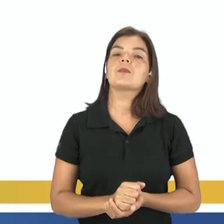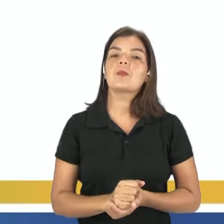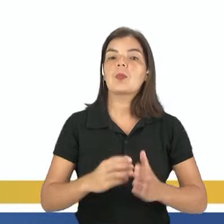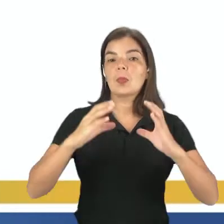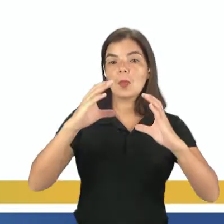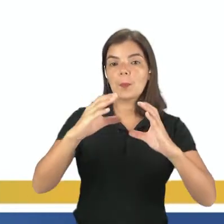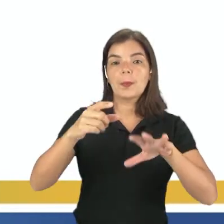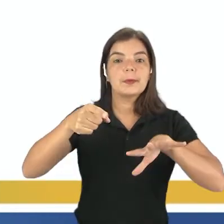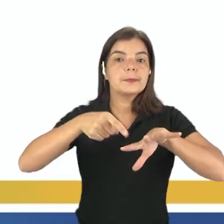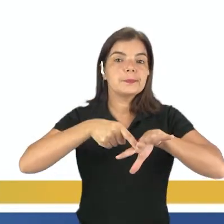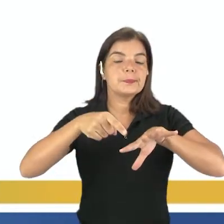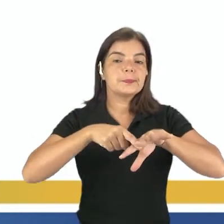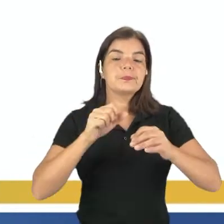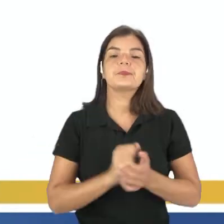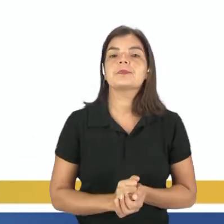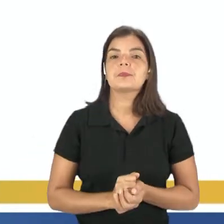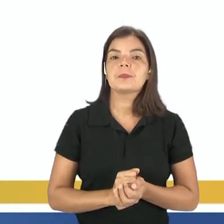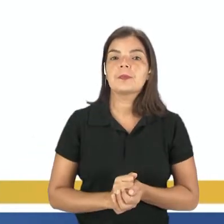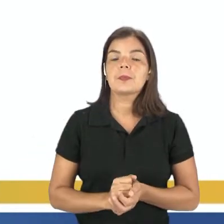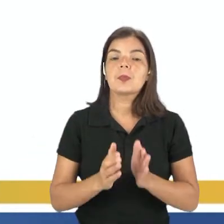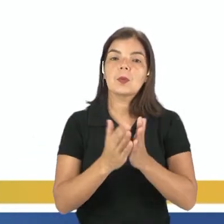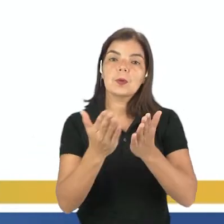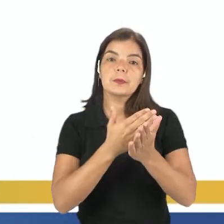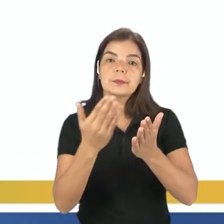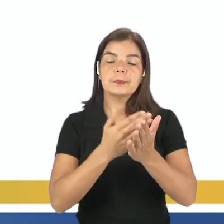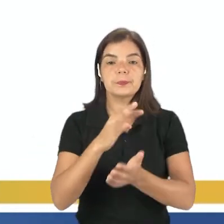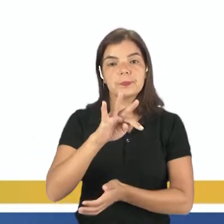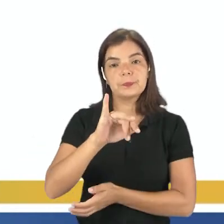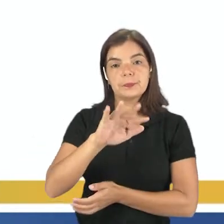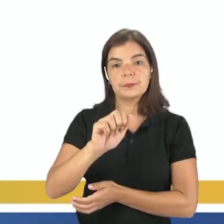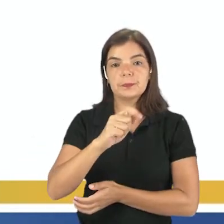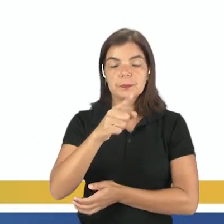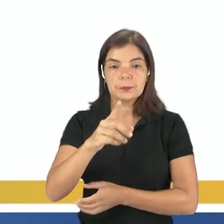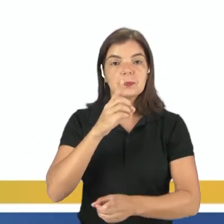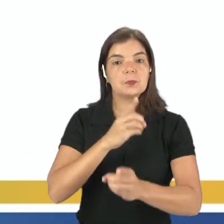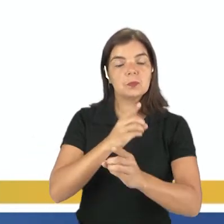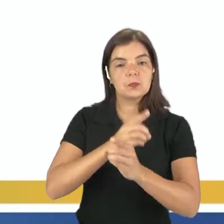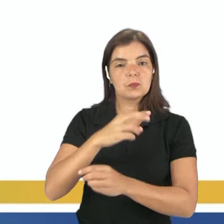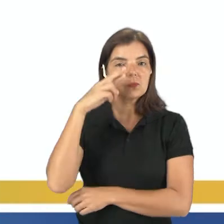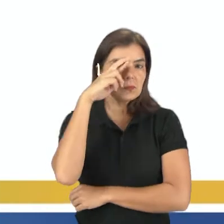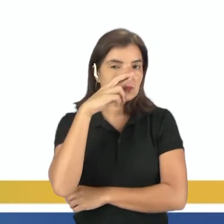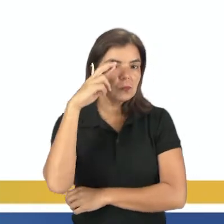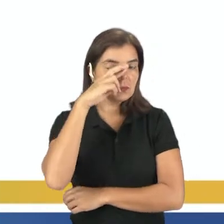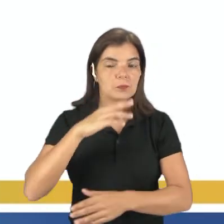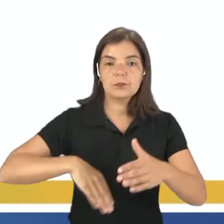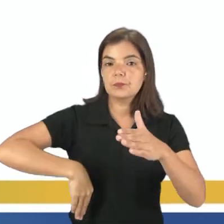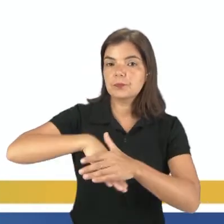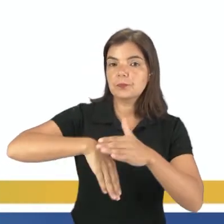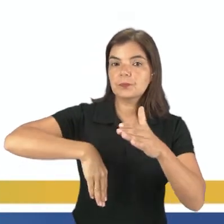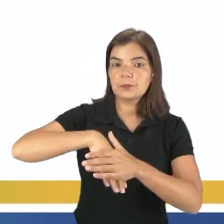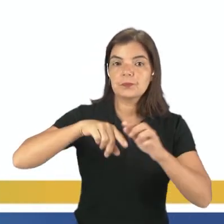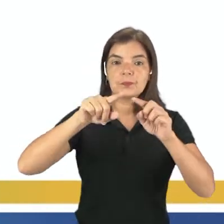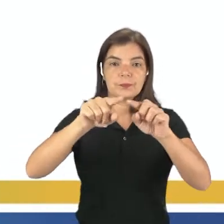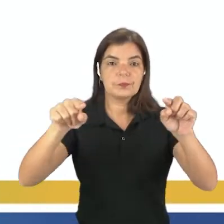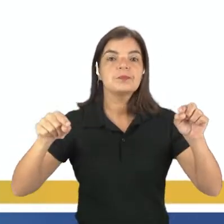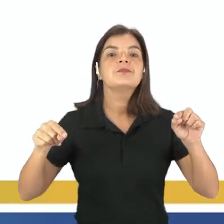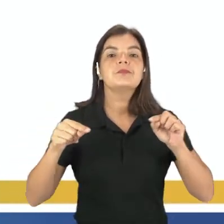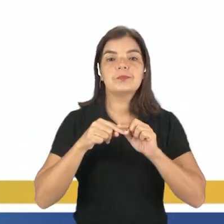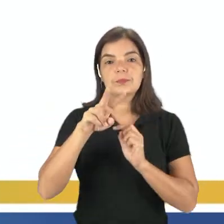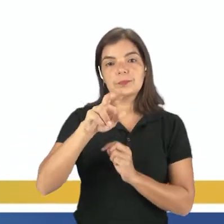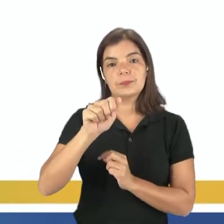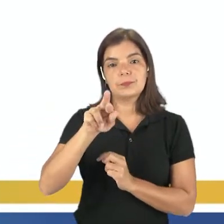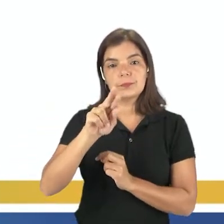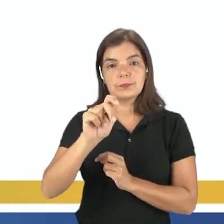Pé. O livro narra a história de Tião, garoto descoberto por um olheiro, quando jogava uma pelada em campo de várzeas